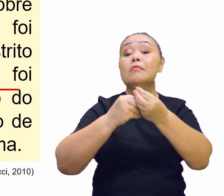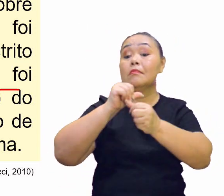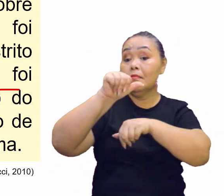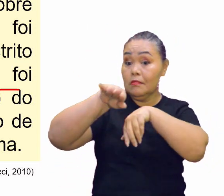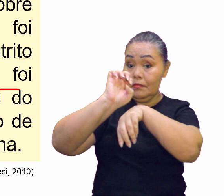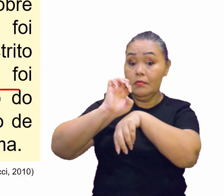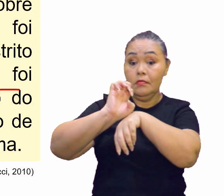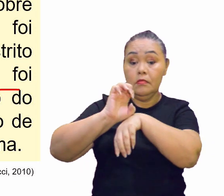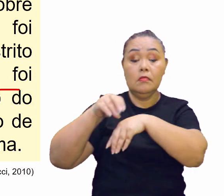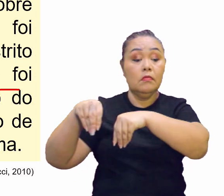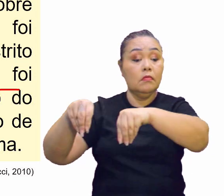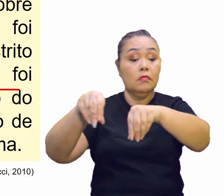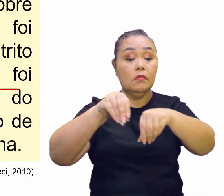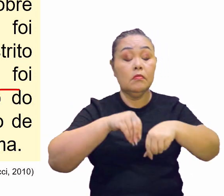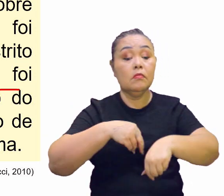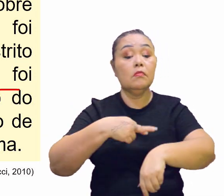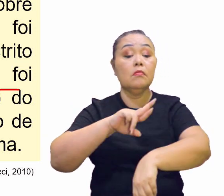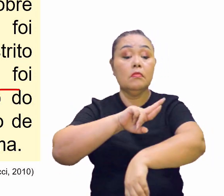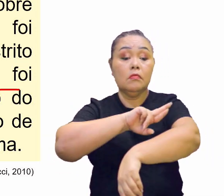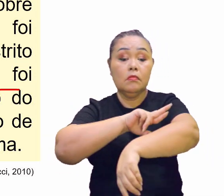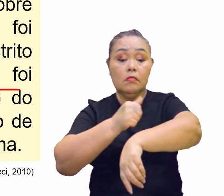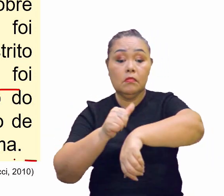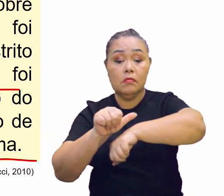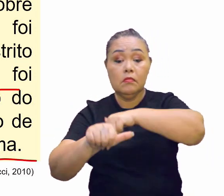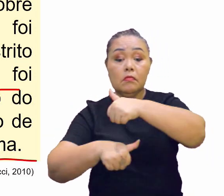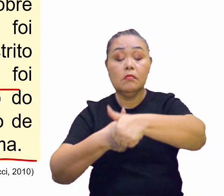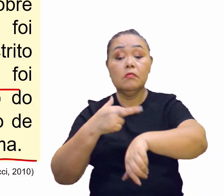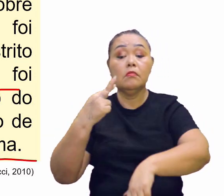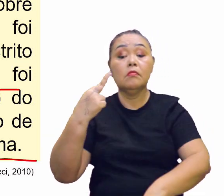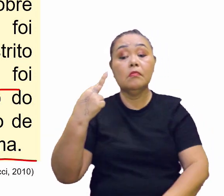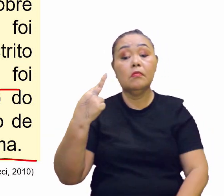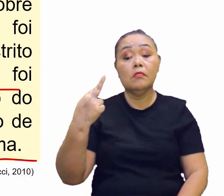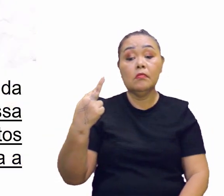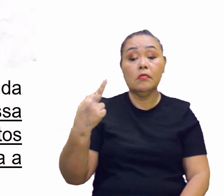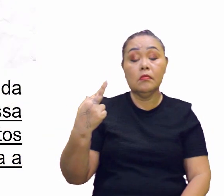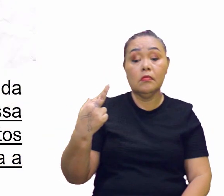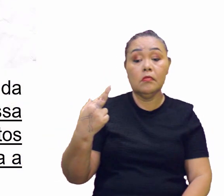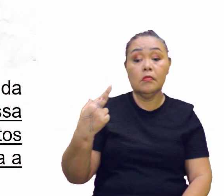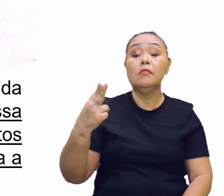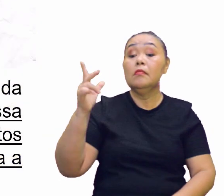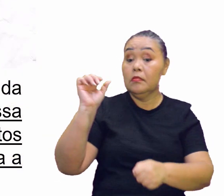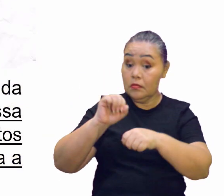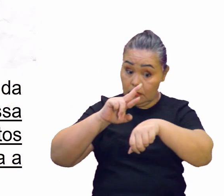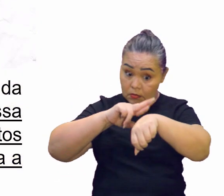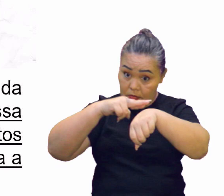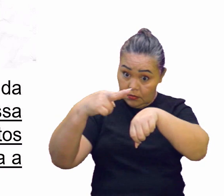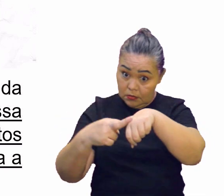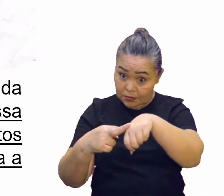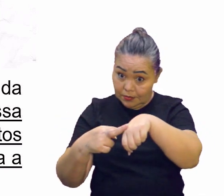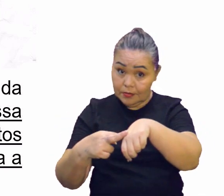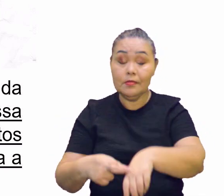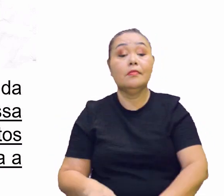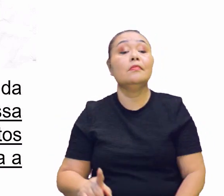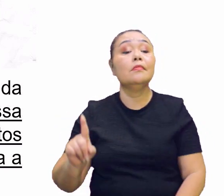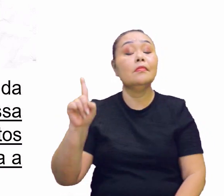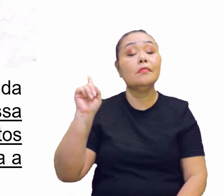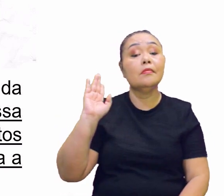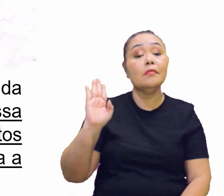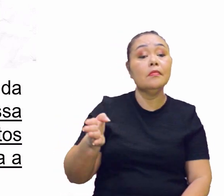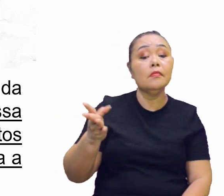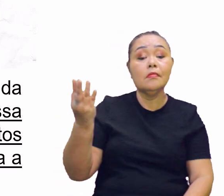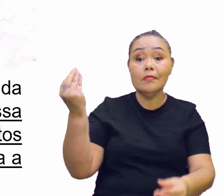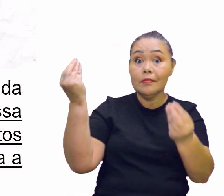de estado e o território de Rio Branco passou a ser chamado de território de Roraima. e aí nós temos já